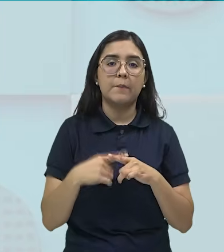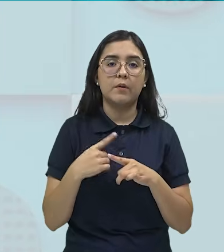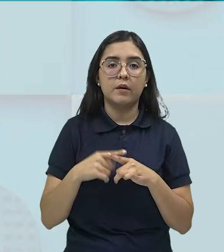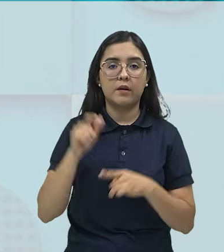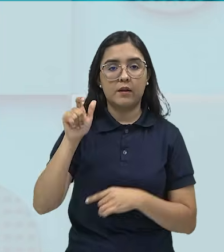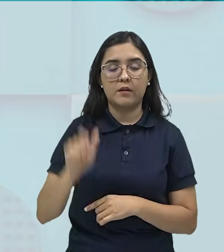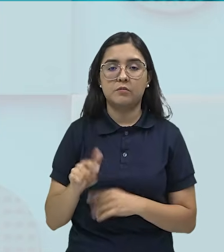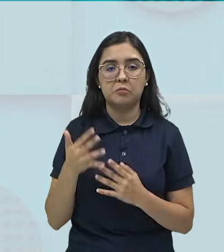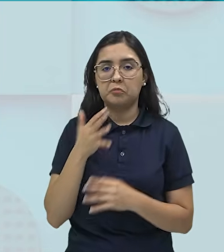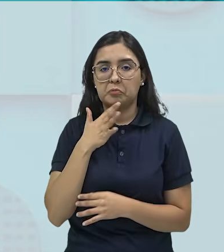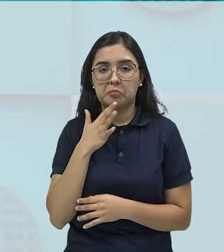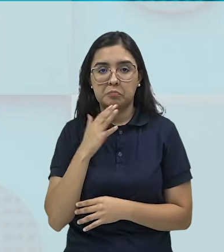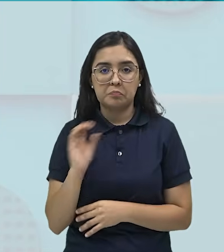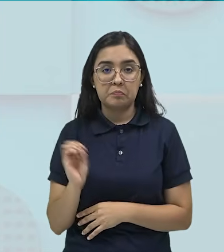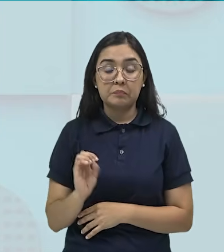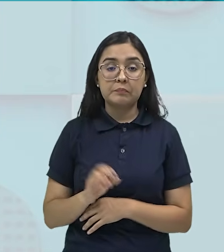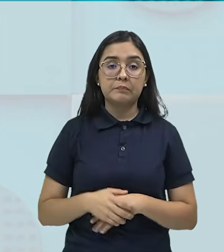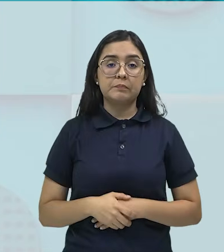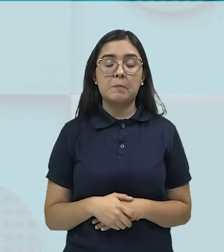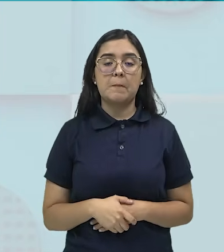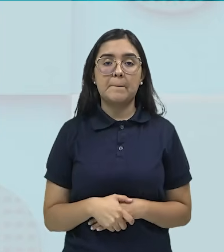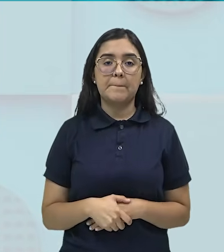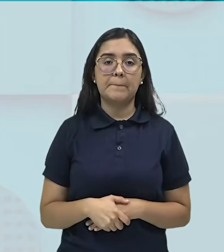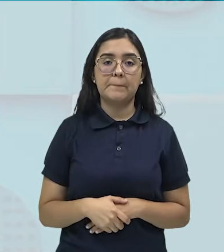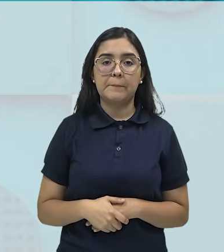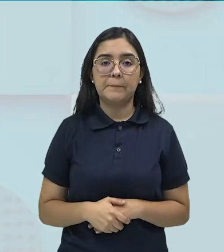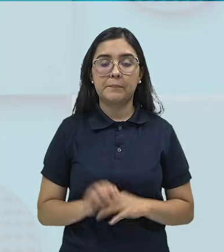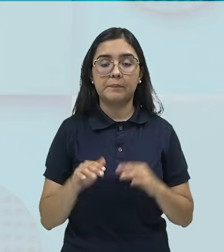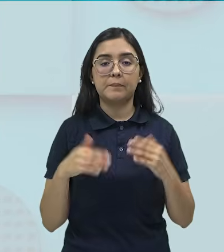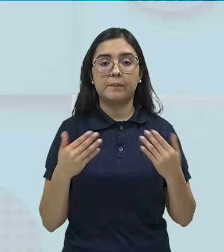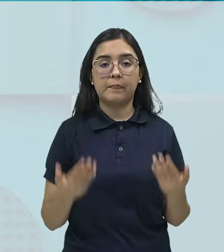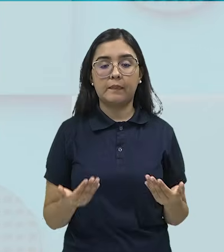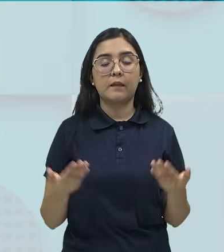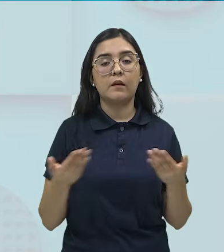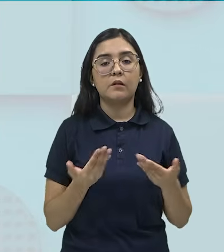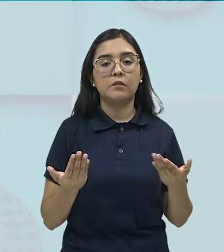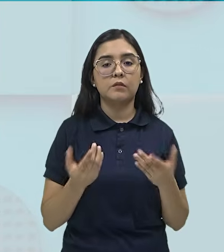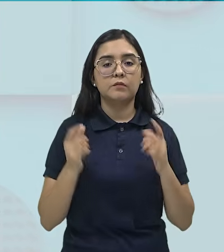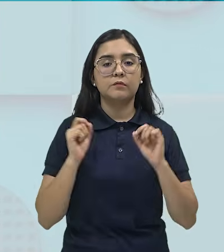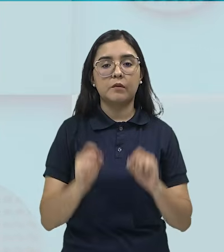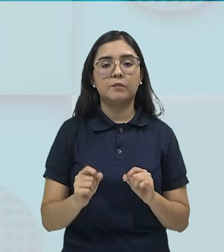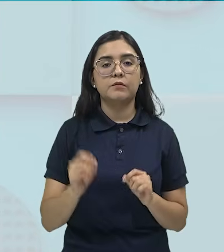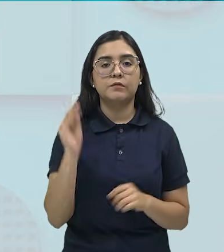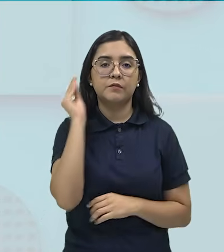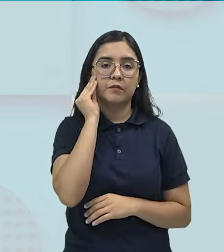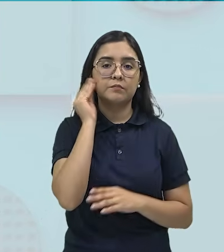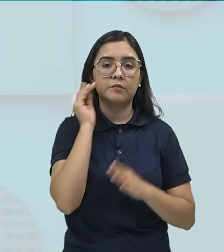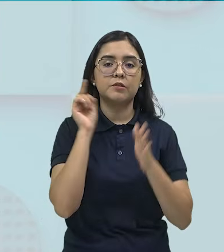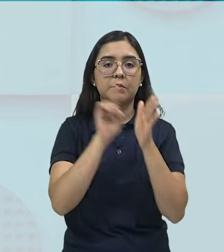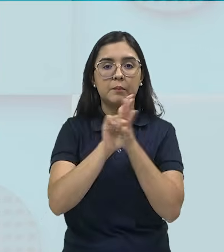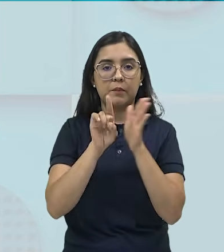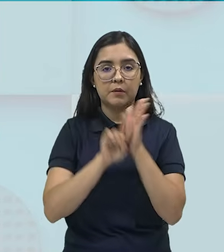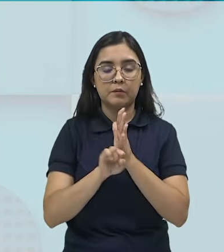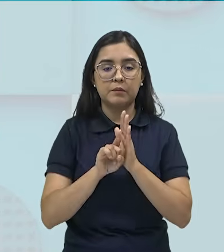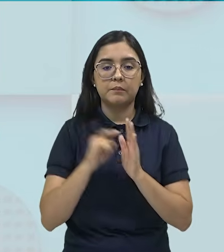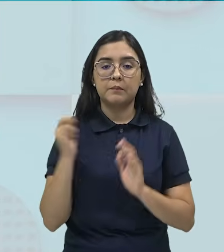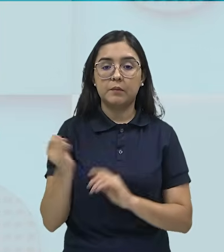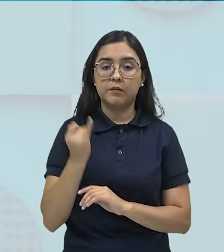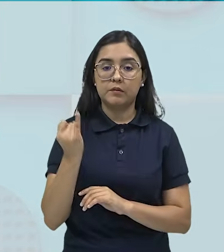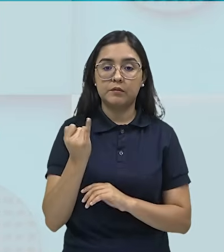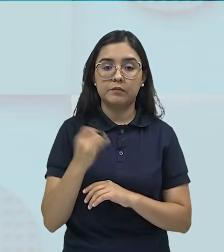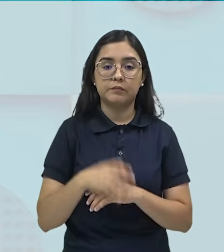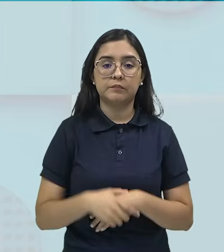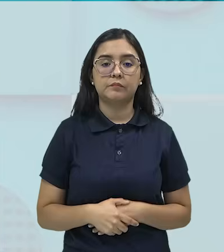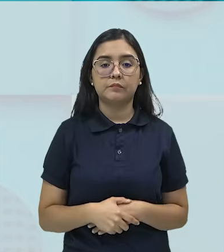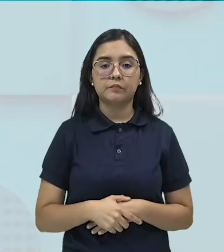quê? Desconhecida. Então, nós vamos aqui a algumas perguntas importantíssimas justamente para